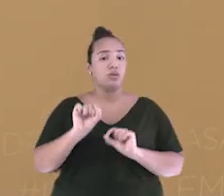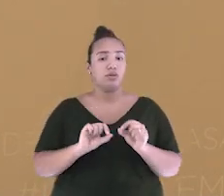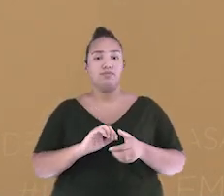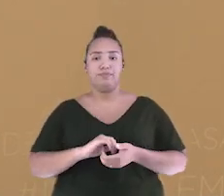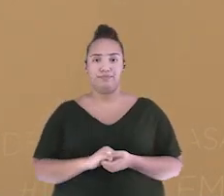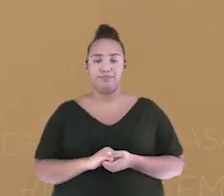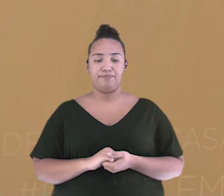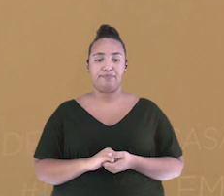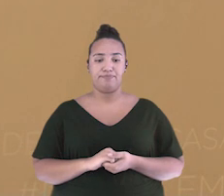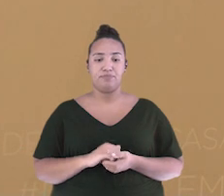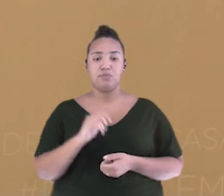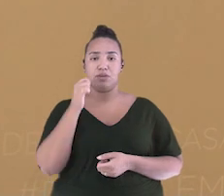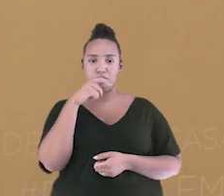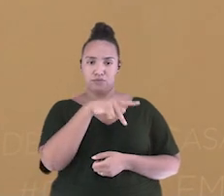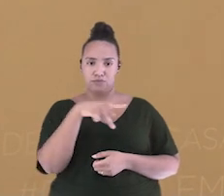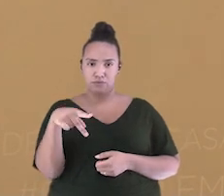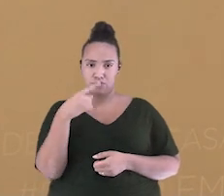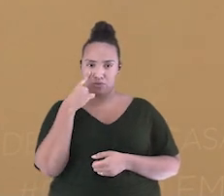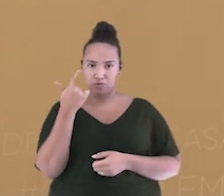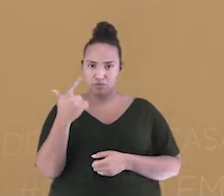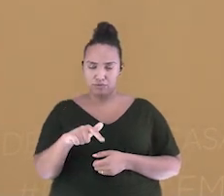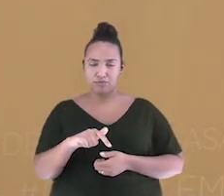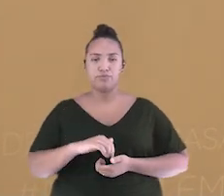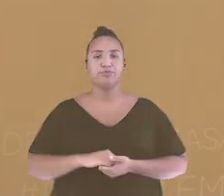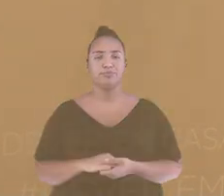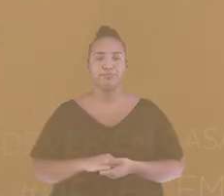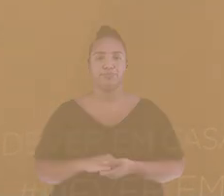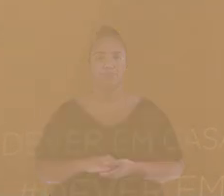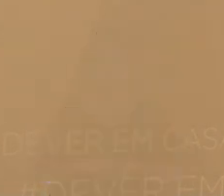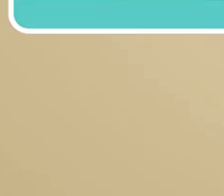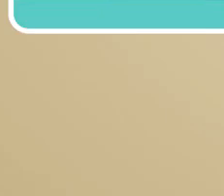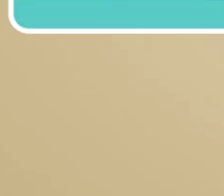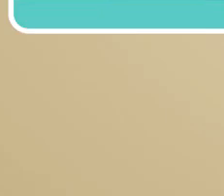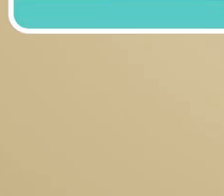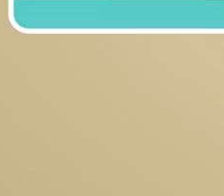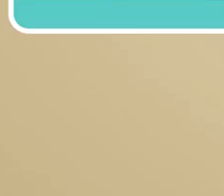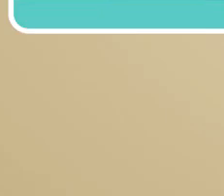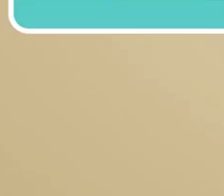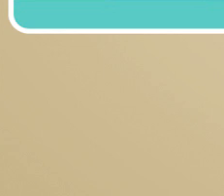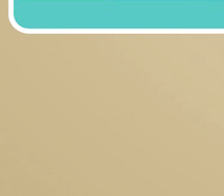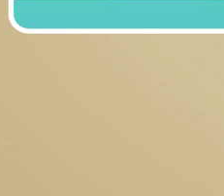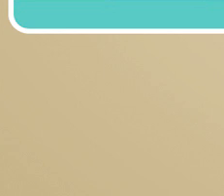imagem, eu acredito que a resposta será única. Observe novamente.